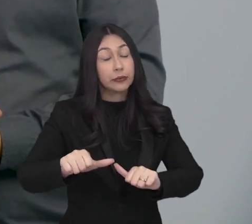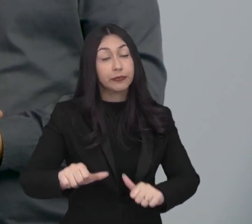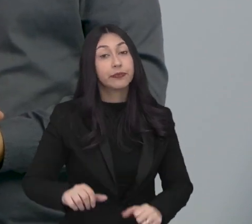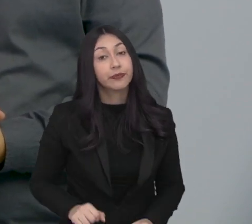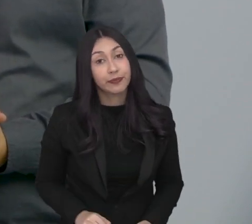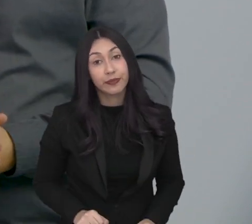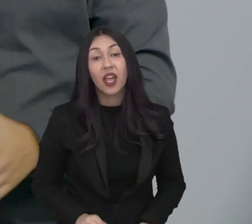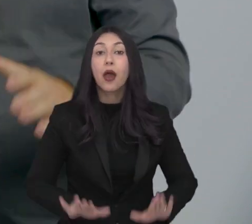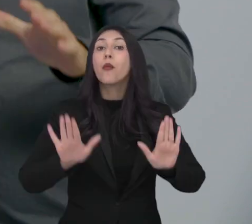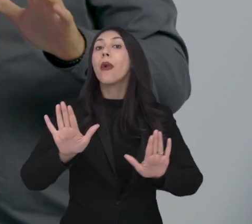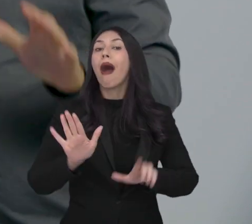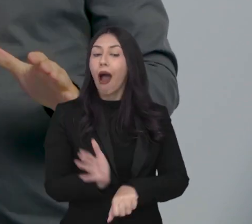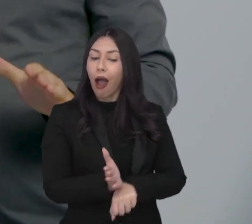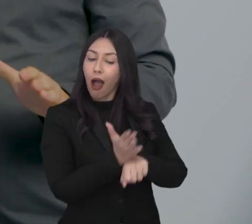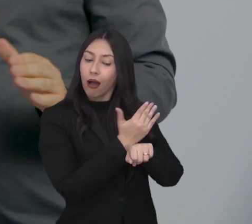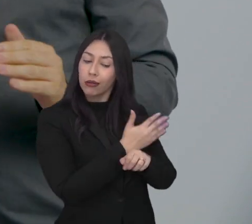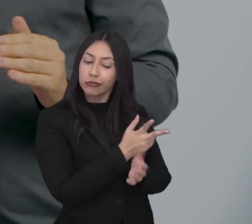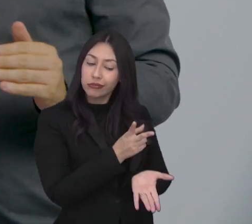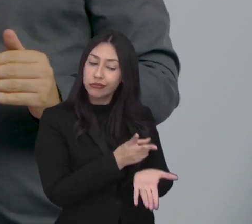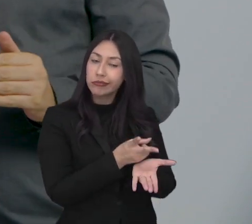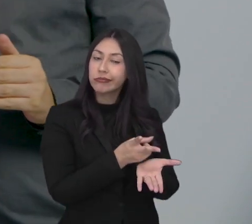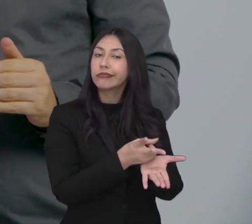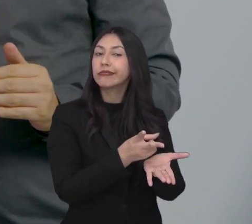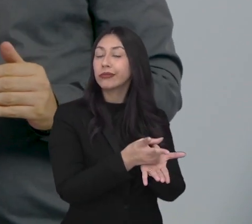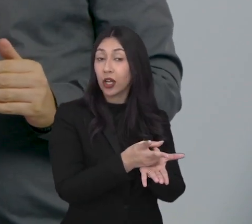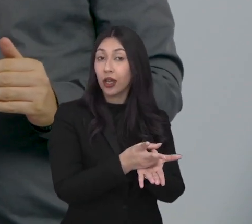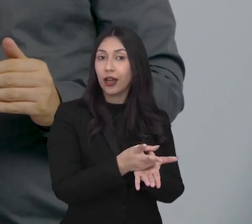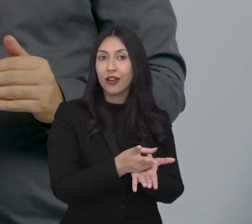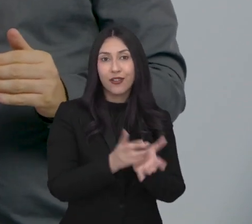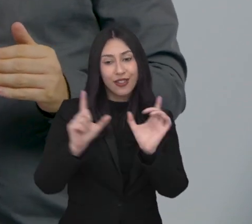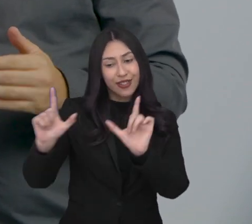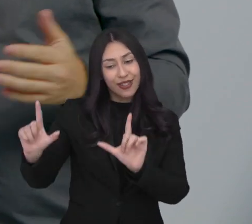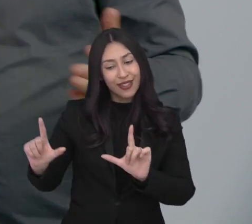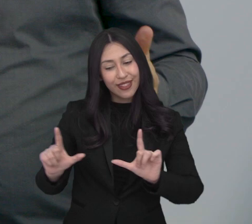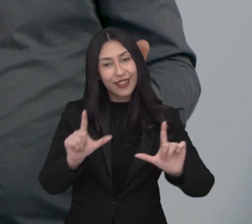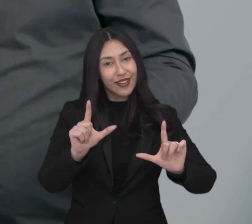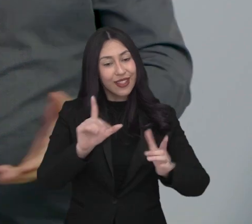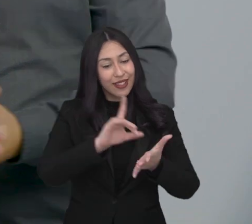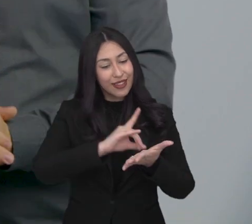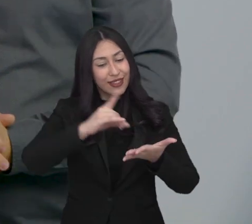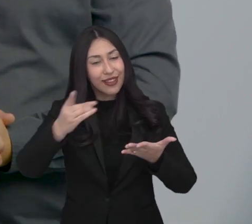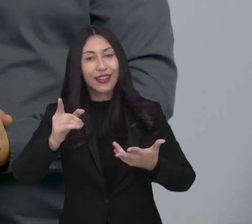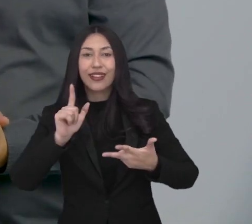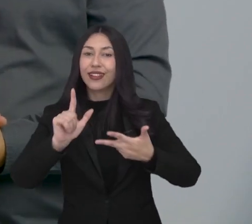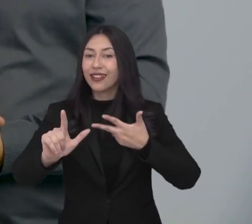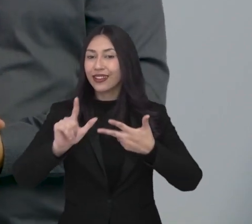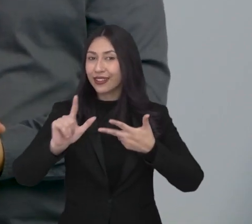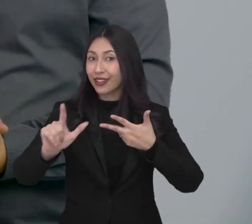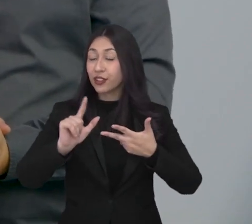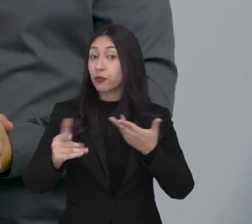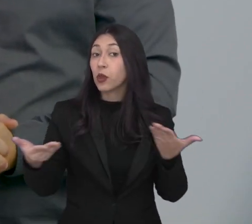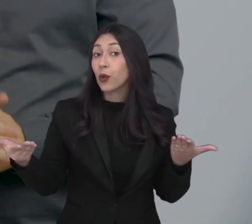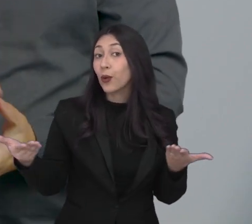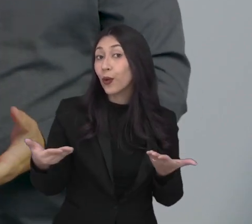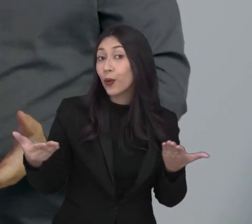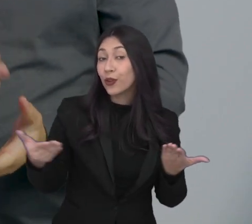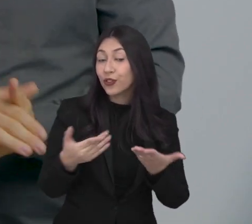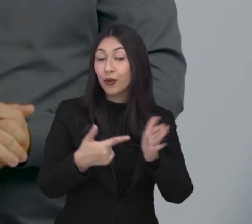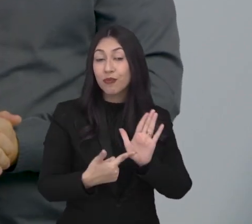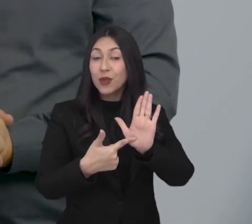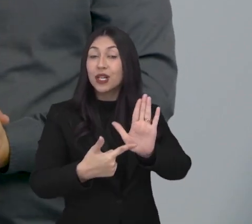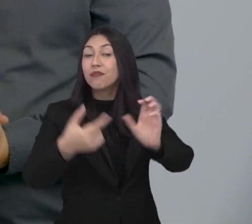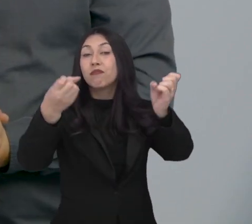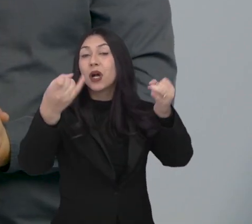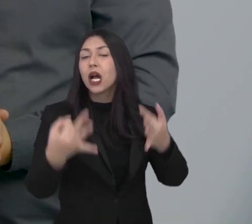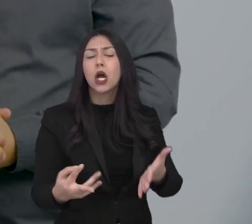planeta vem passando. Mas antes da gente continuar essa conversa, vamos ao nosso quadro Dicionário Legislativo. Hoje,